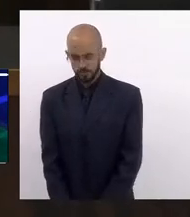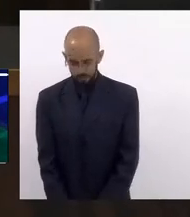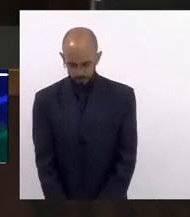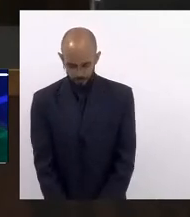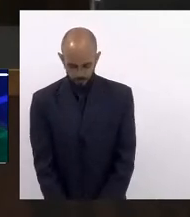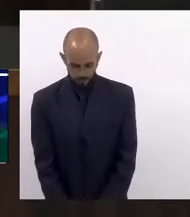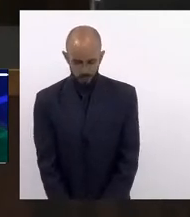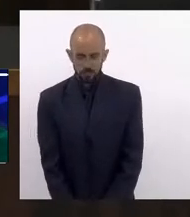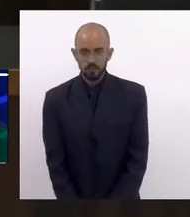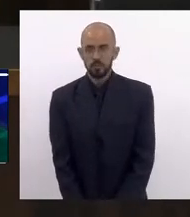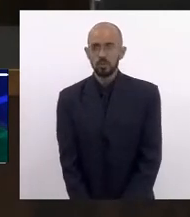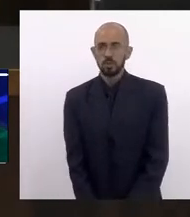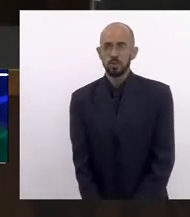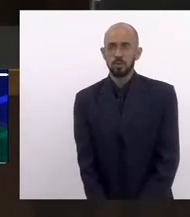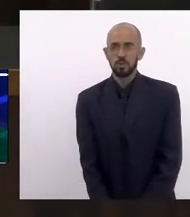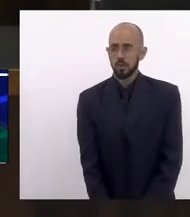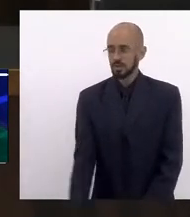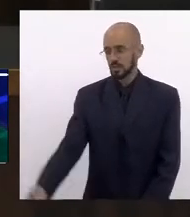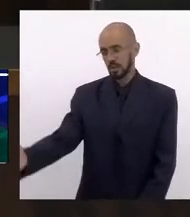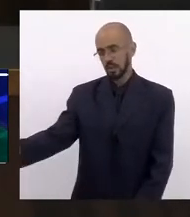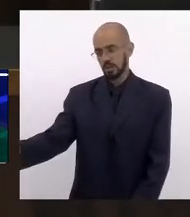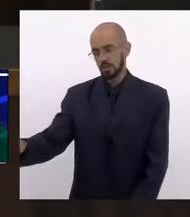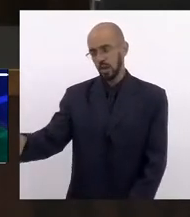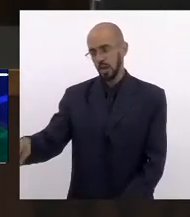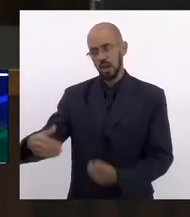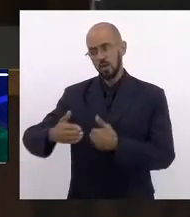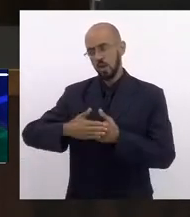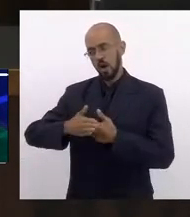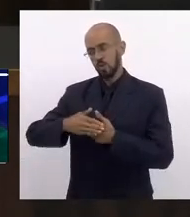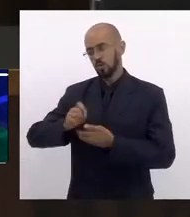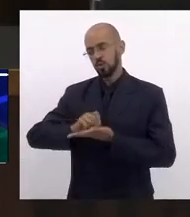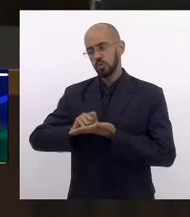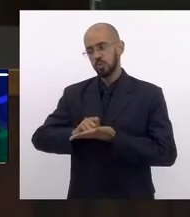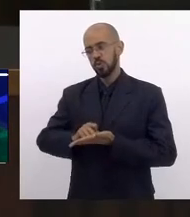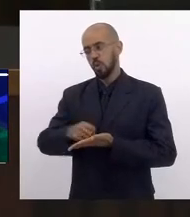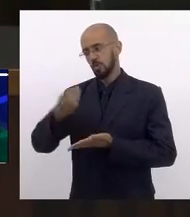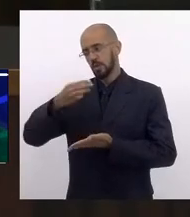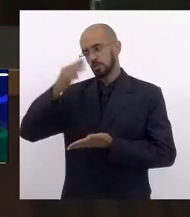Você é autor, excelência autor, não pode emitir parecer. Deputado Luiz Paulo.